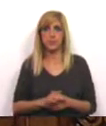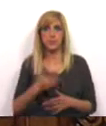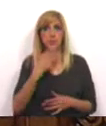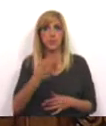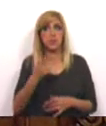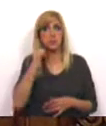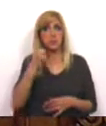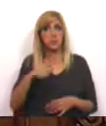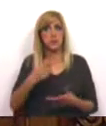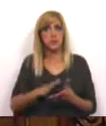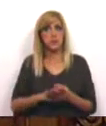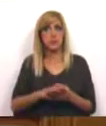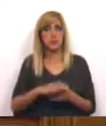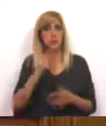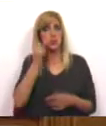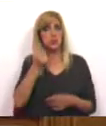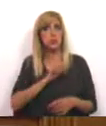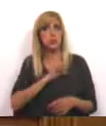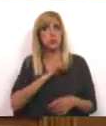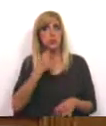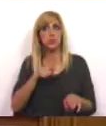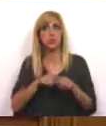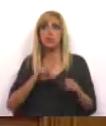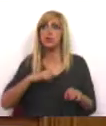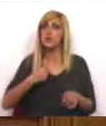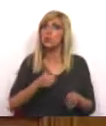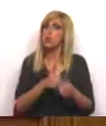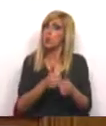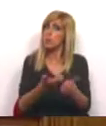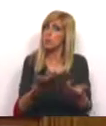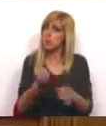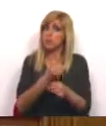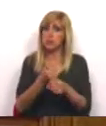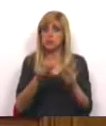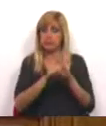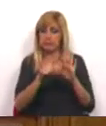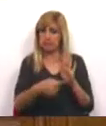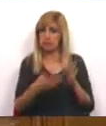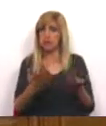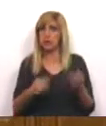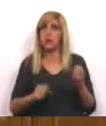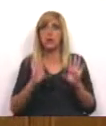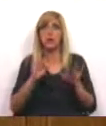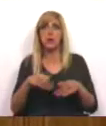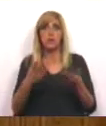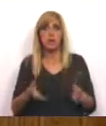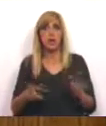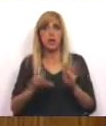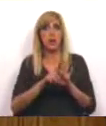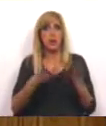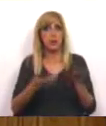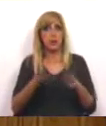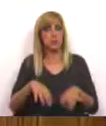Obrigado, Sr. Presidente, senhoras e senhores deputados. Os Verdes acompanharam o processo legislativo que viria a culminar com o decreto da Assembleia da